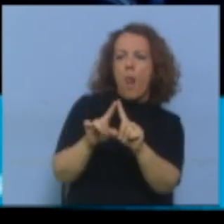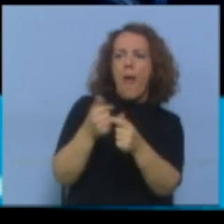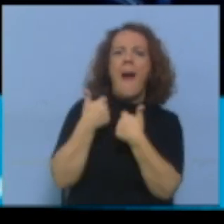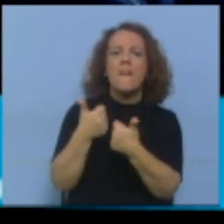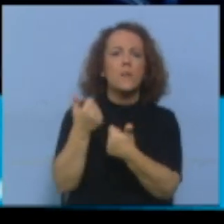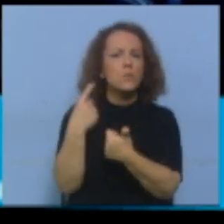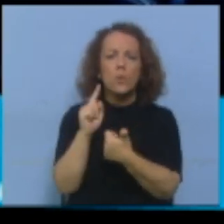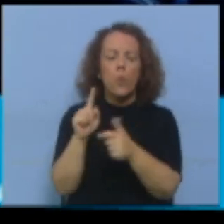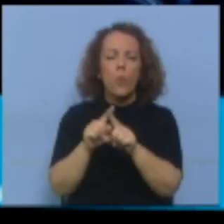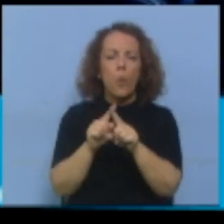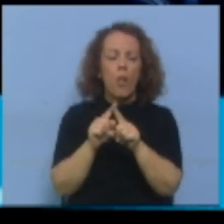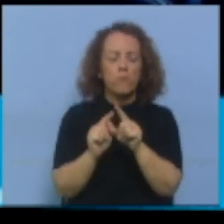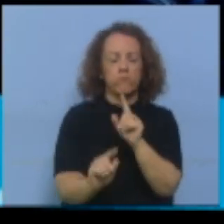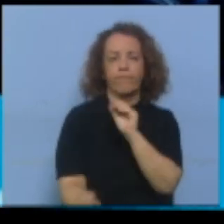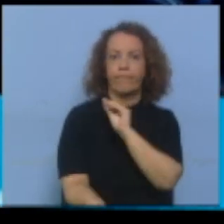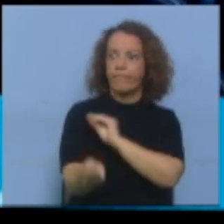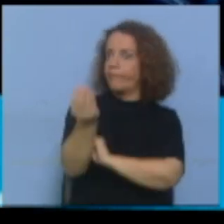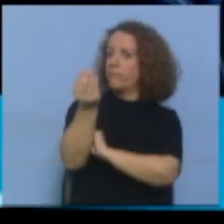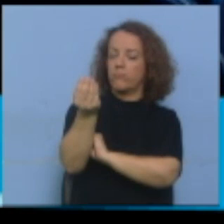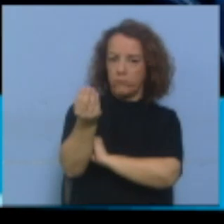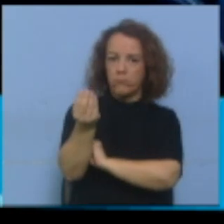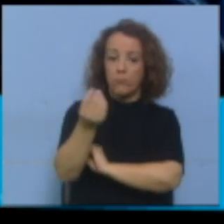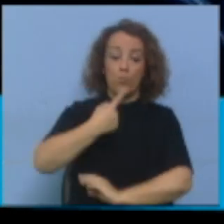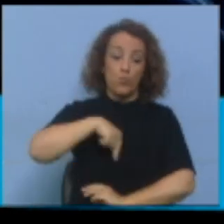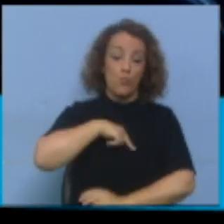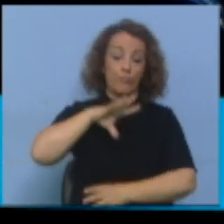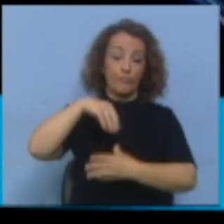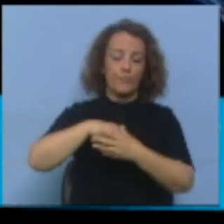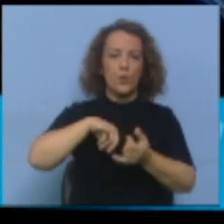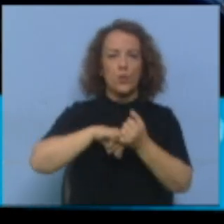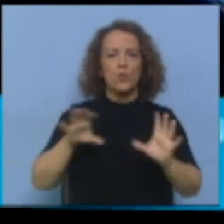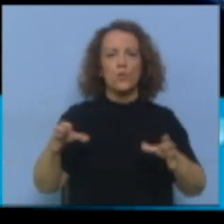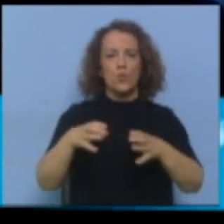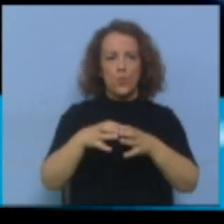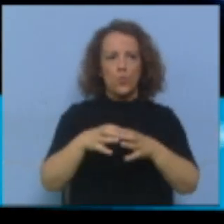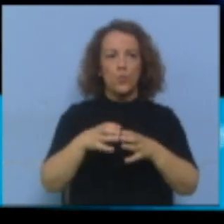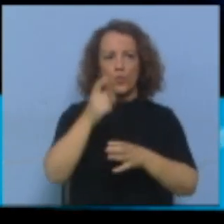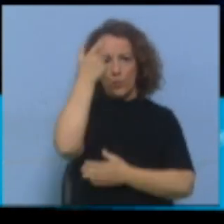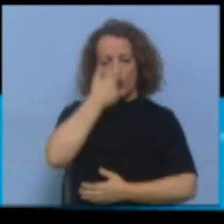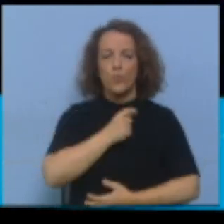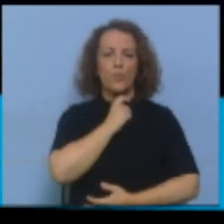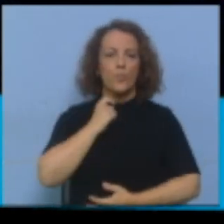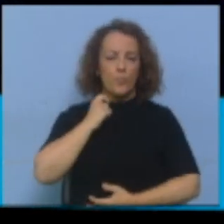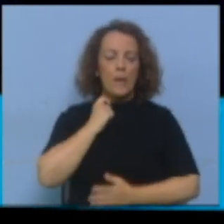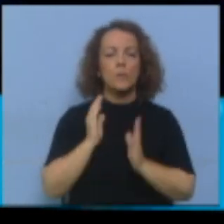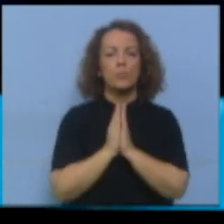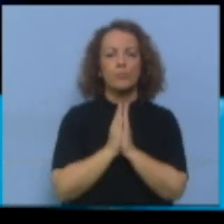nós também, como membros de vida religiosa, eu sou membro de uma sociedade de vida apostólica, sou padre da missão